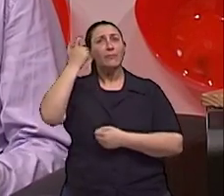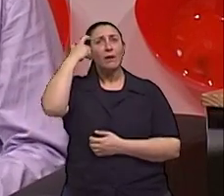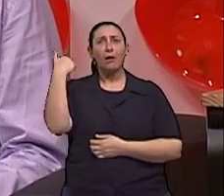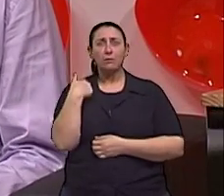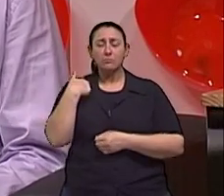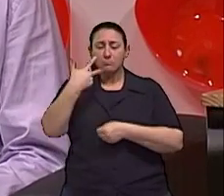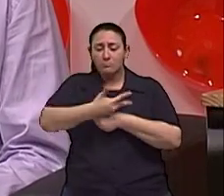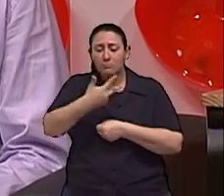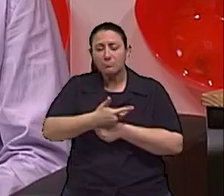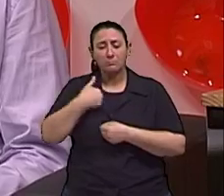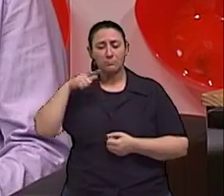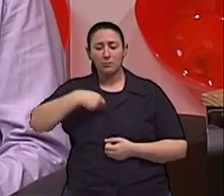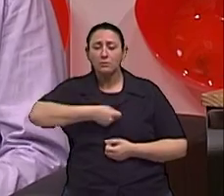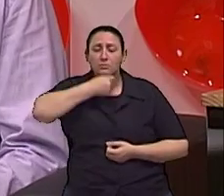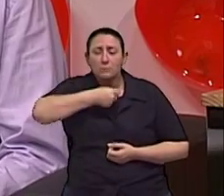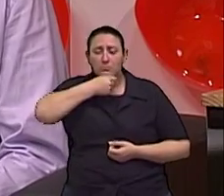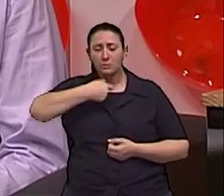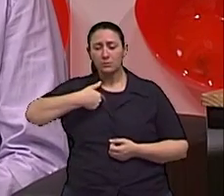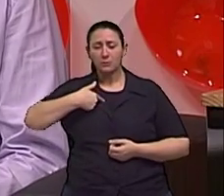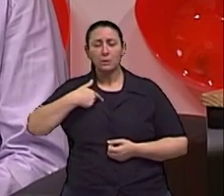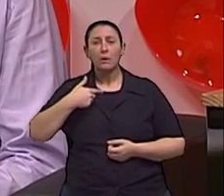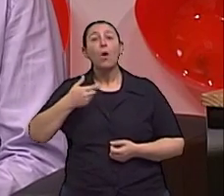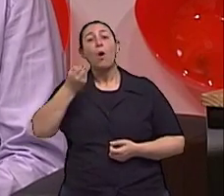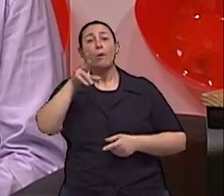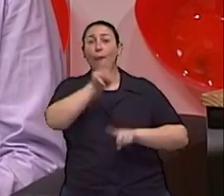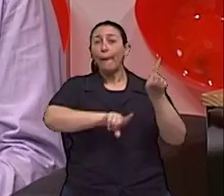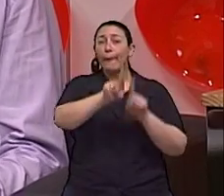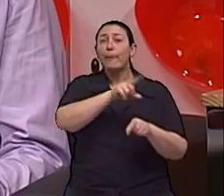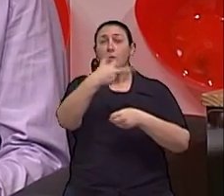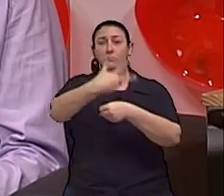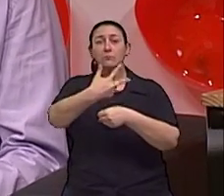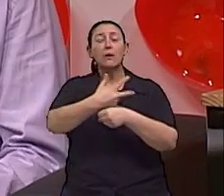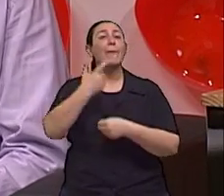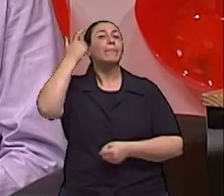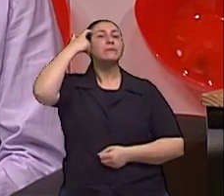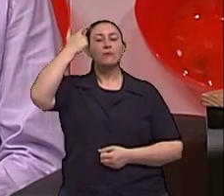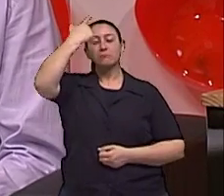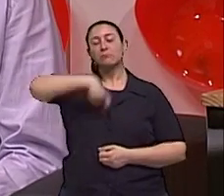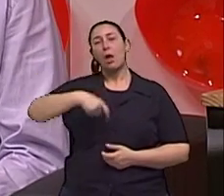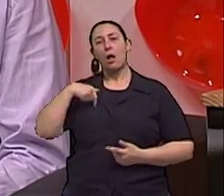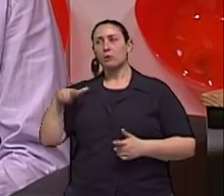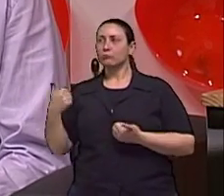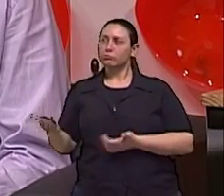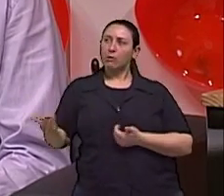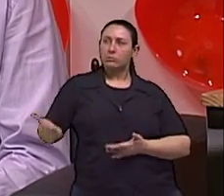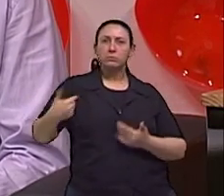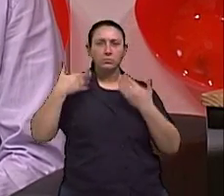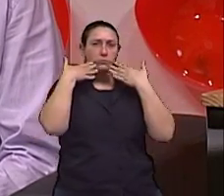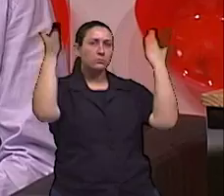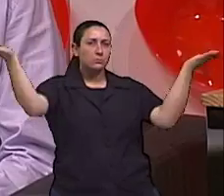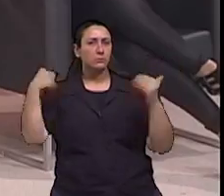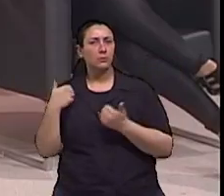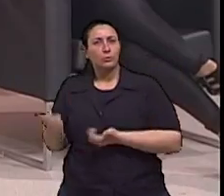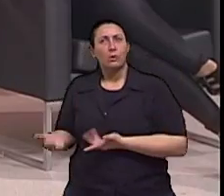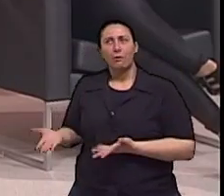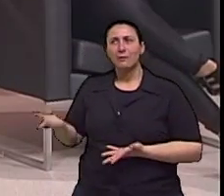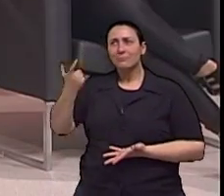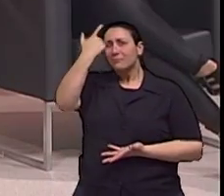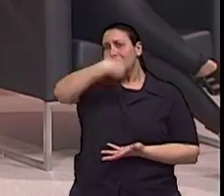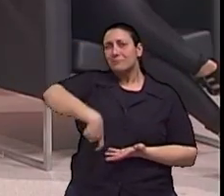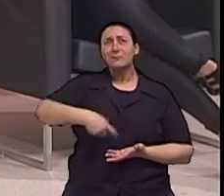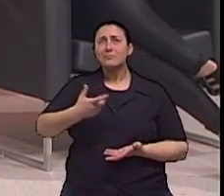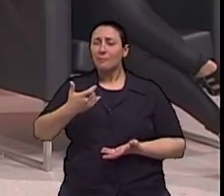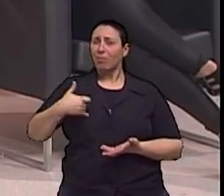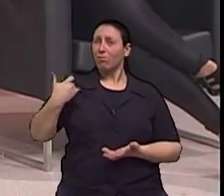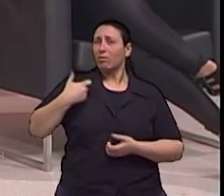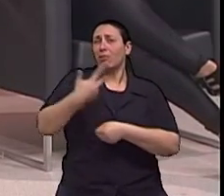vivendo única e exclusivamente a juventude, como alguns tentam, porque claro, realmente não é possível. Exatamente, exatamente. Então, o que, que a gente está falando aqui,